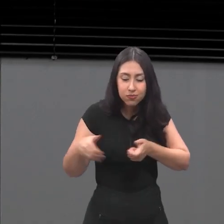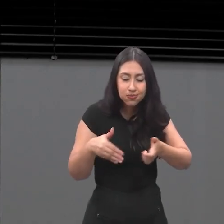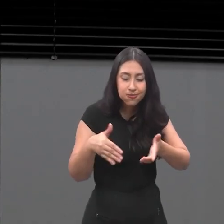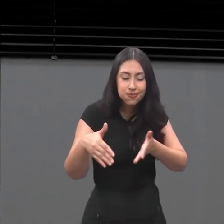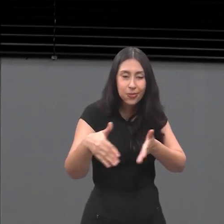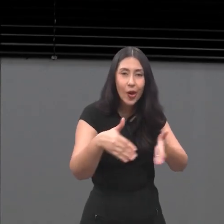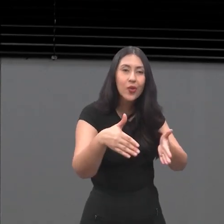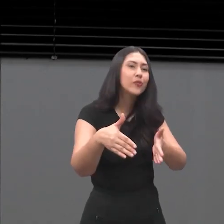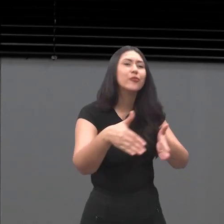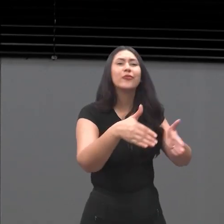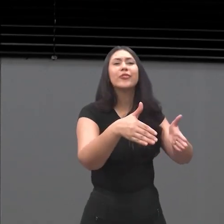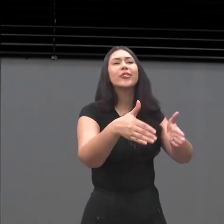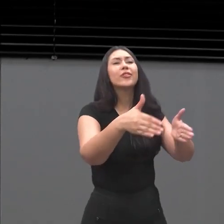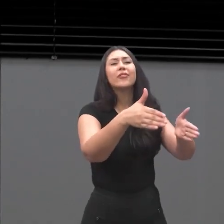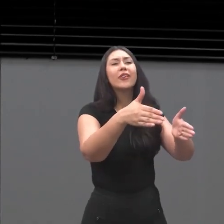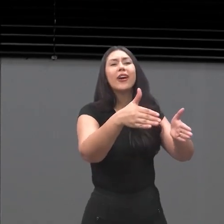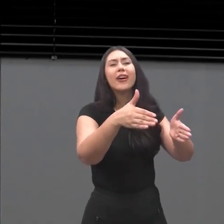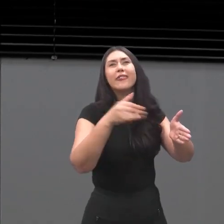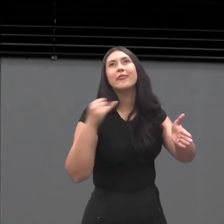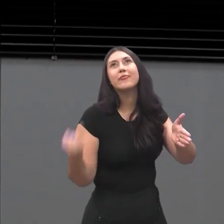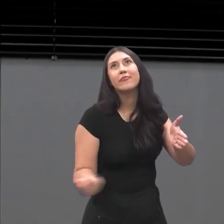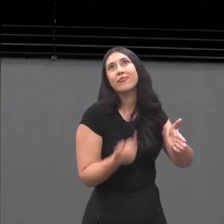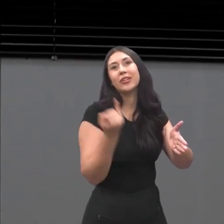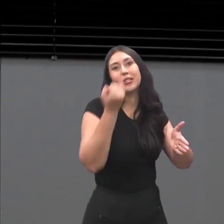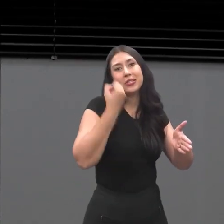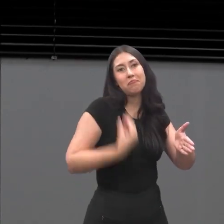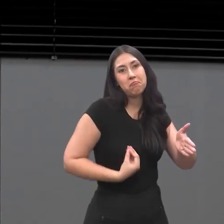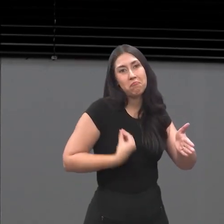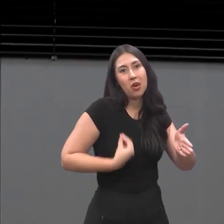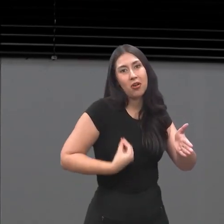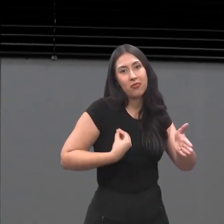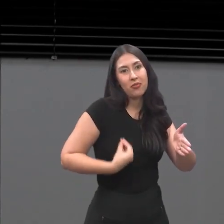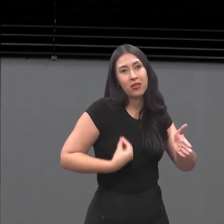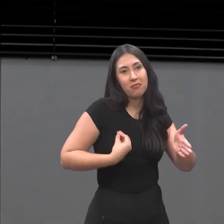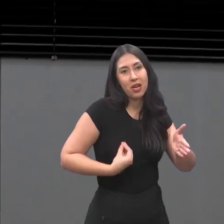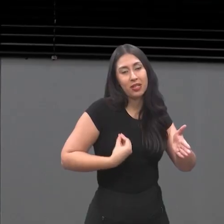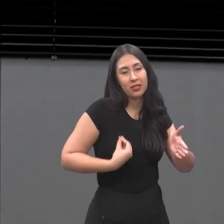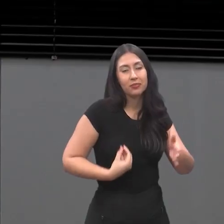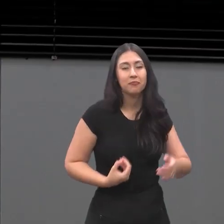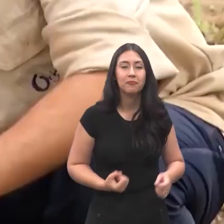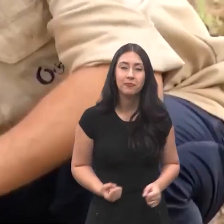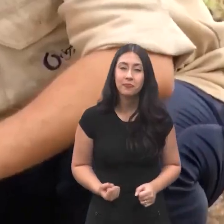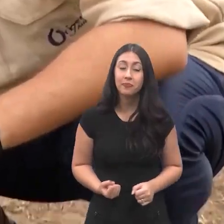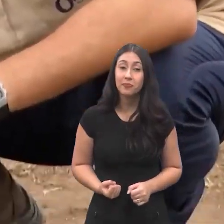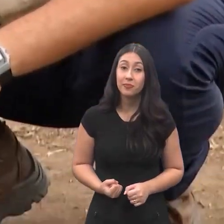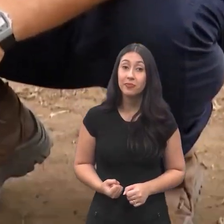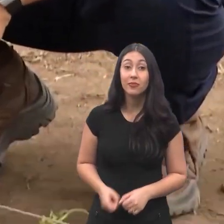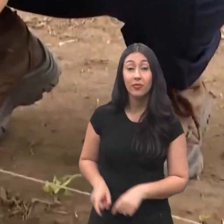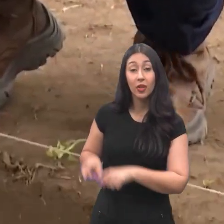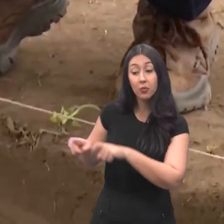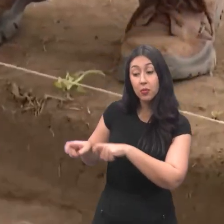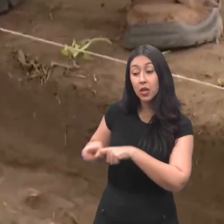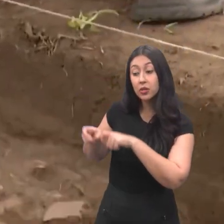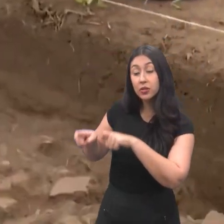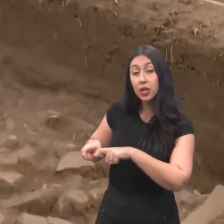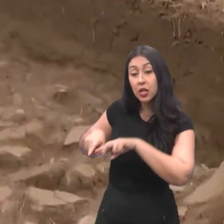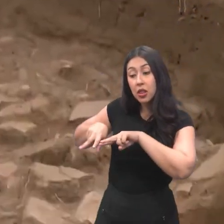ele foi e é artéria vital para a sobrevivência dos assentos humanos. Os sítios